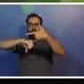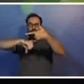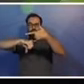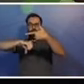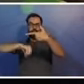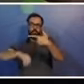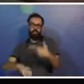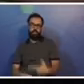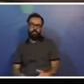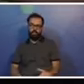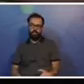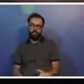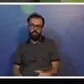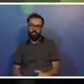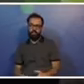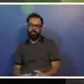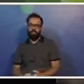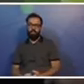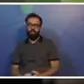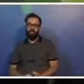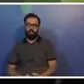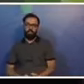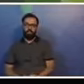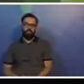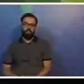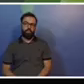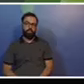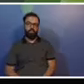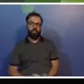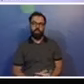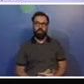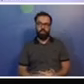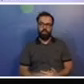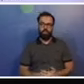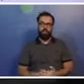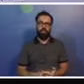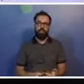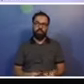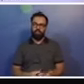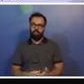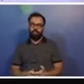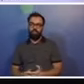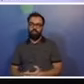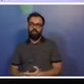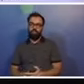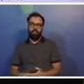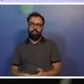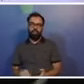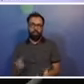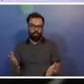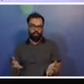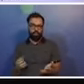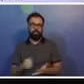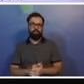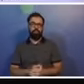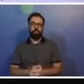tá? Só corrige aqui depois, é 4. Bom, temos